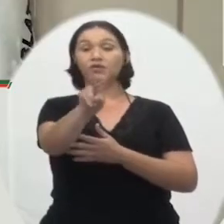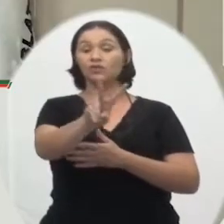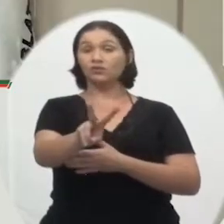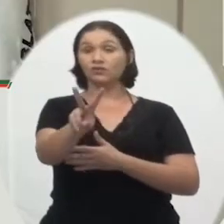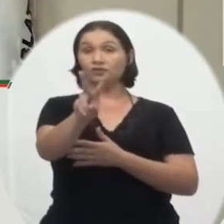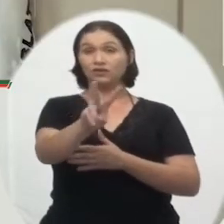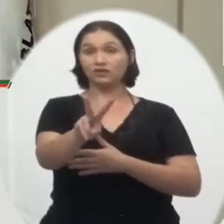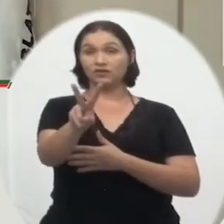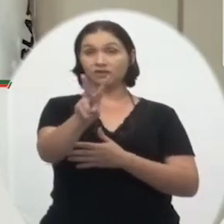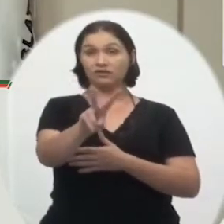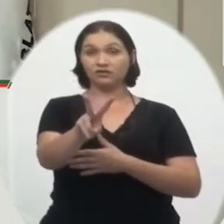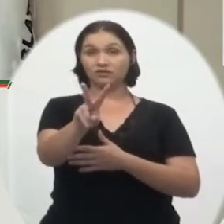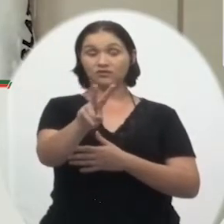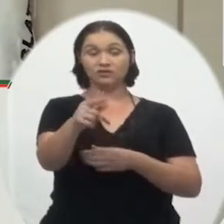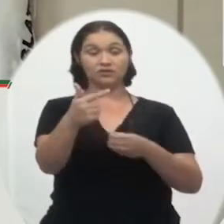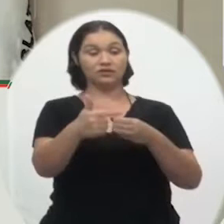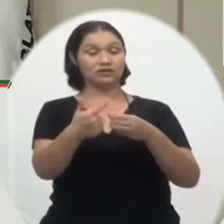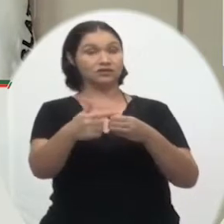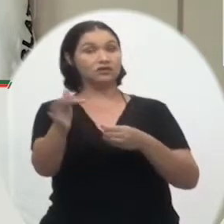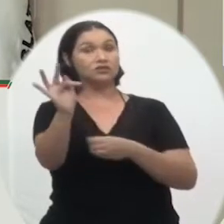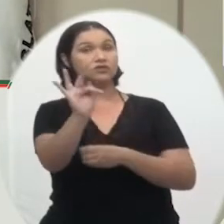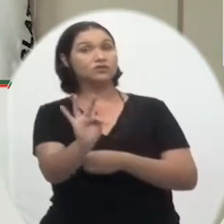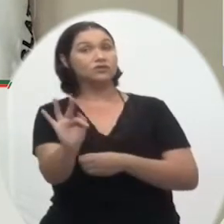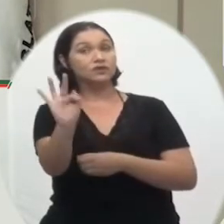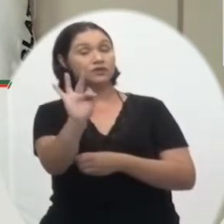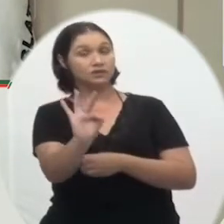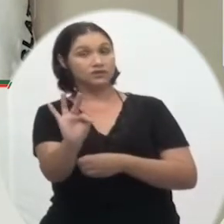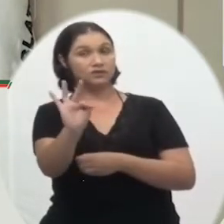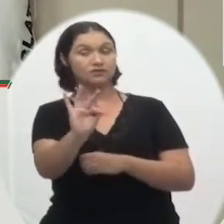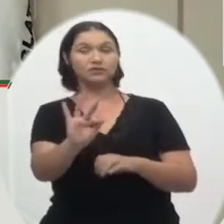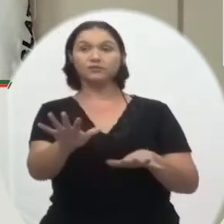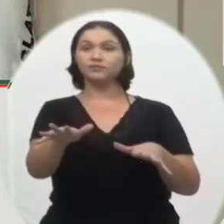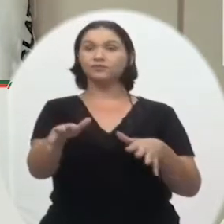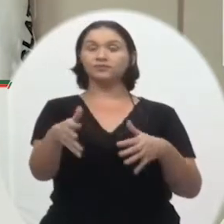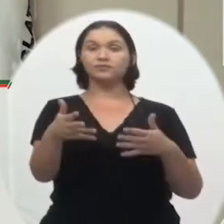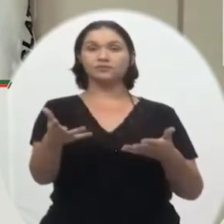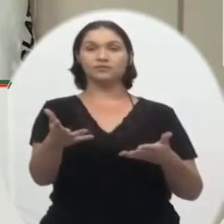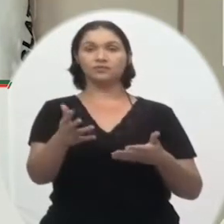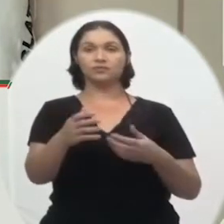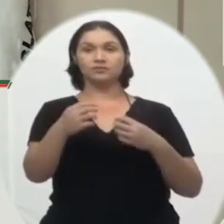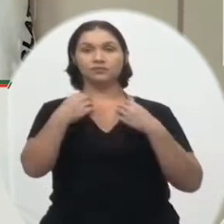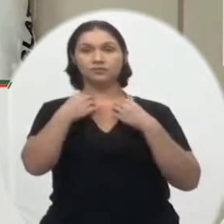co-irmã, é filha nossa, né? Forquilinha, então nossa, é filha de Criciúma.